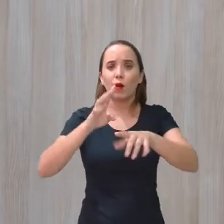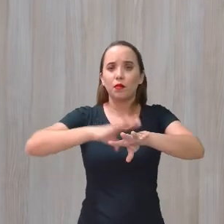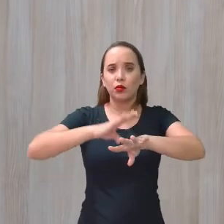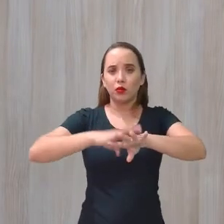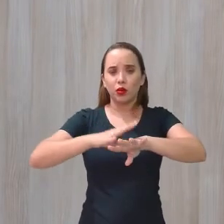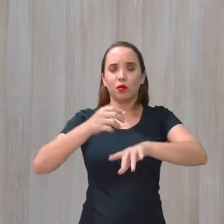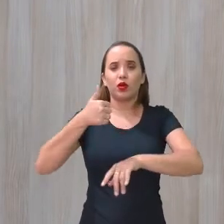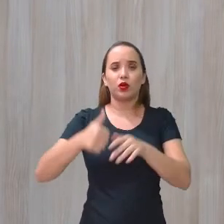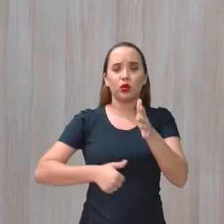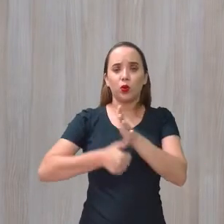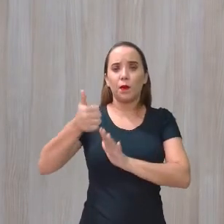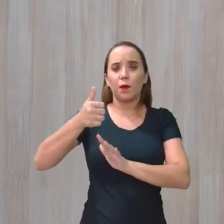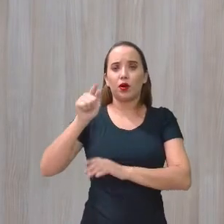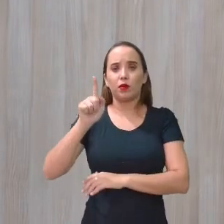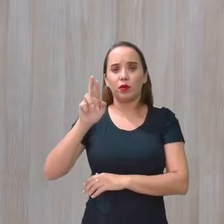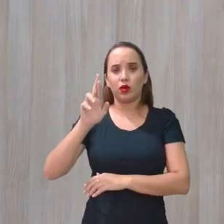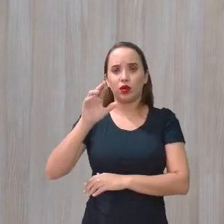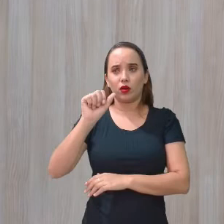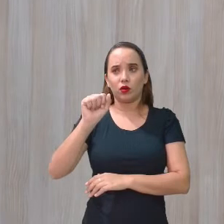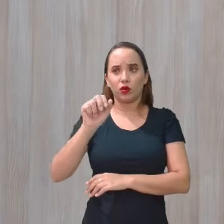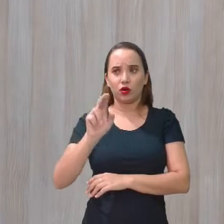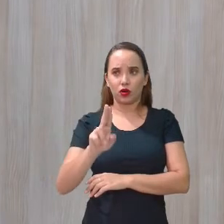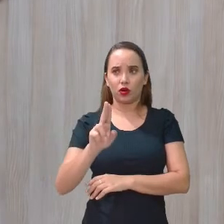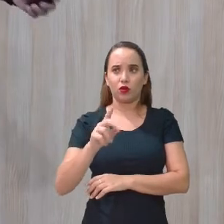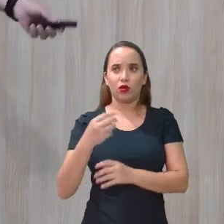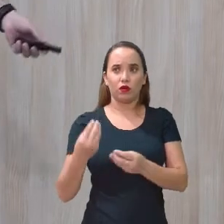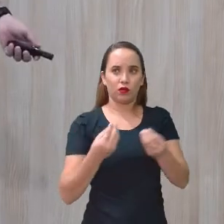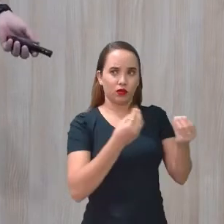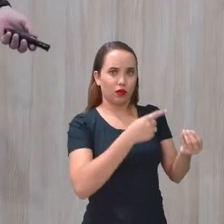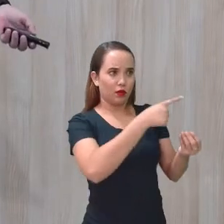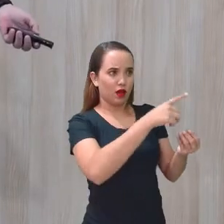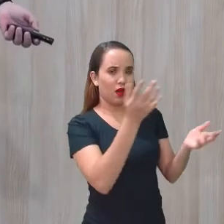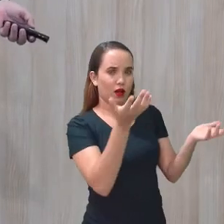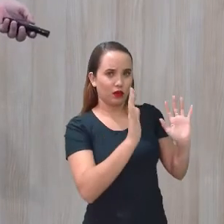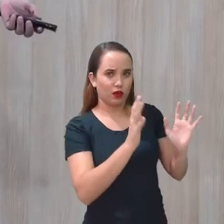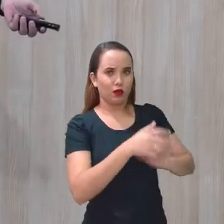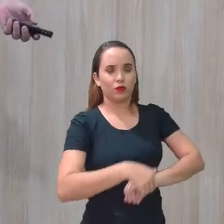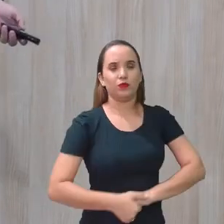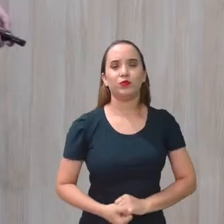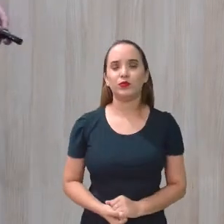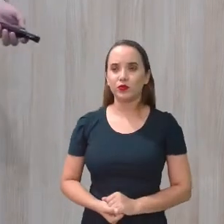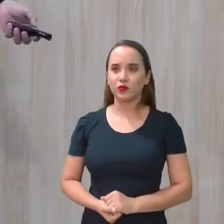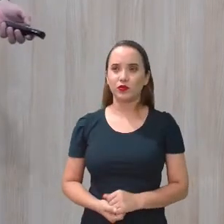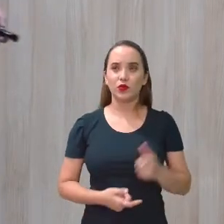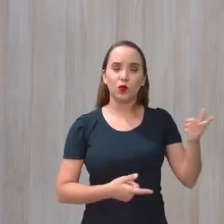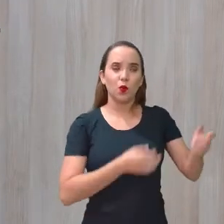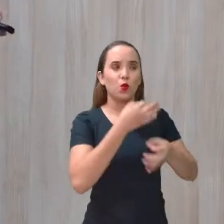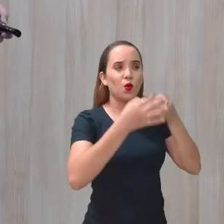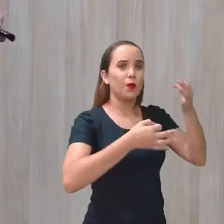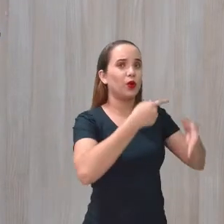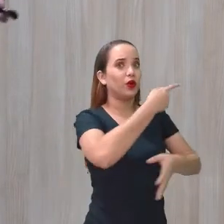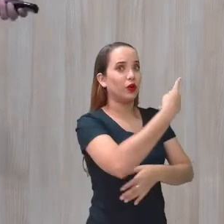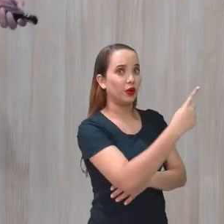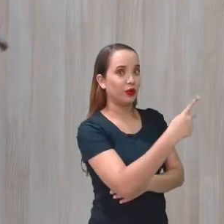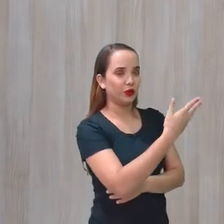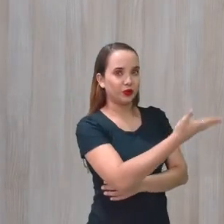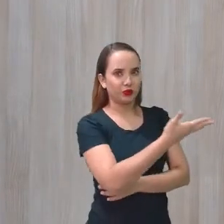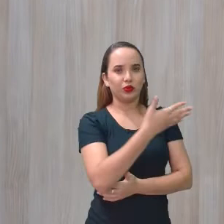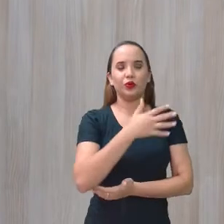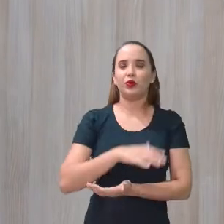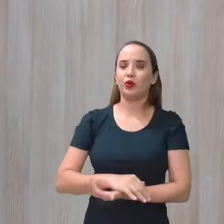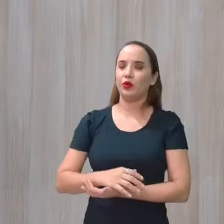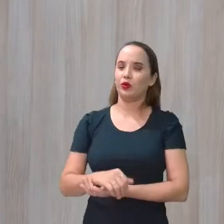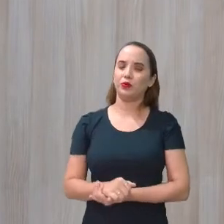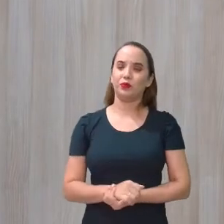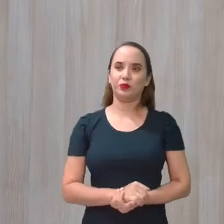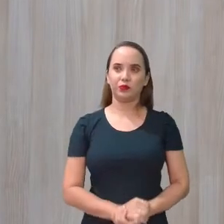do primeiro grau, tá certo? Passar para a Carol para ela dar umas considerações aí do que é que ela acha essa maneira que a gente vai utilizar